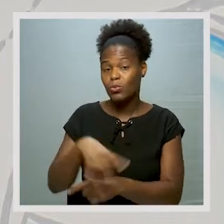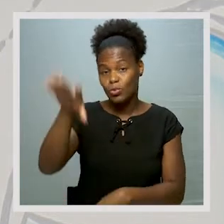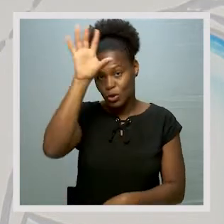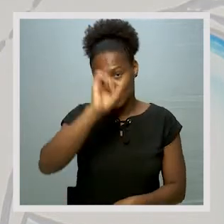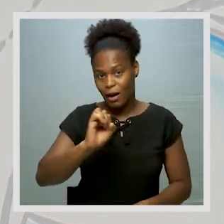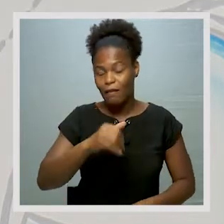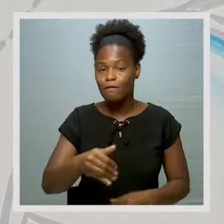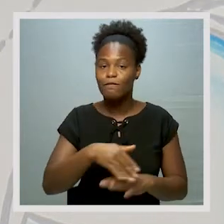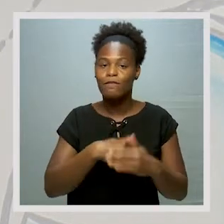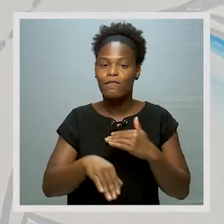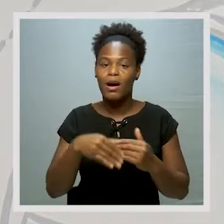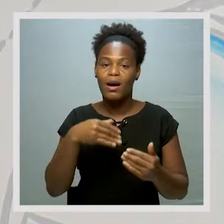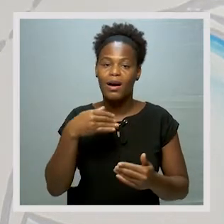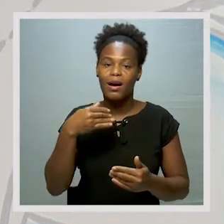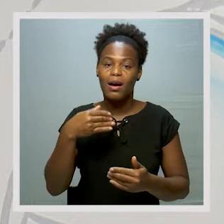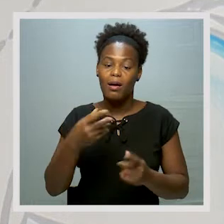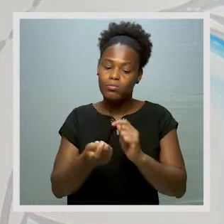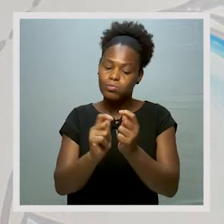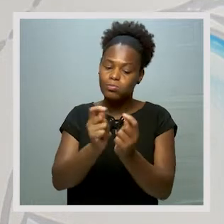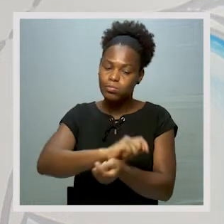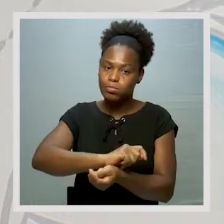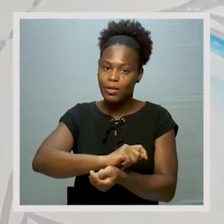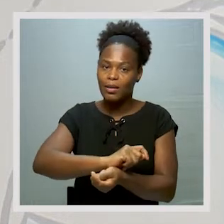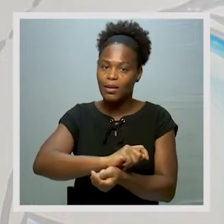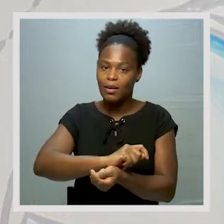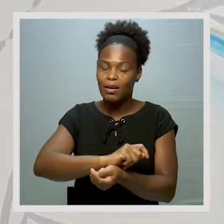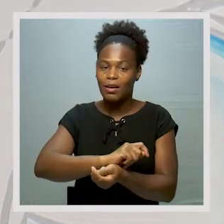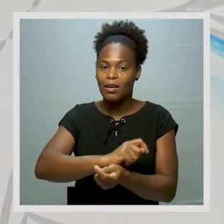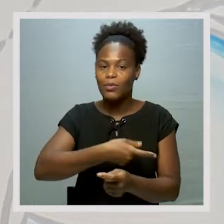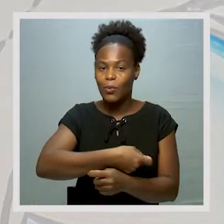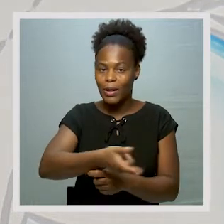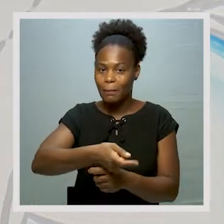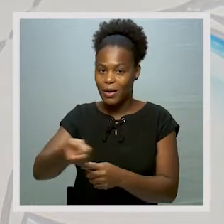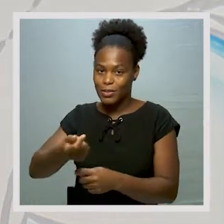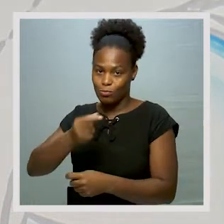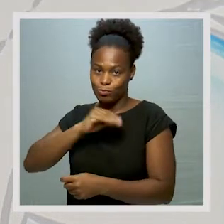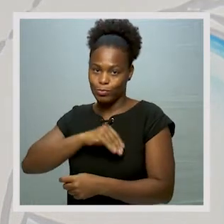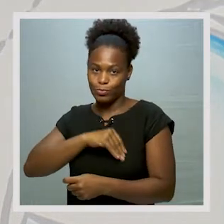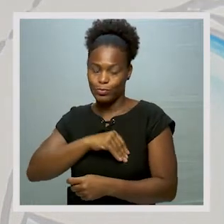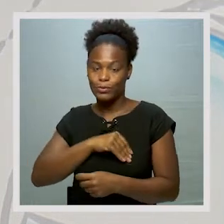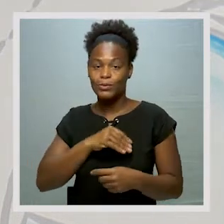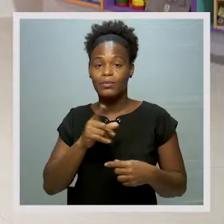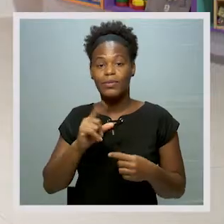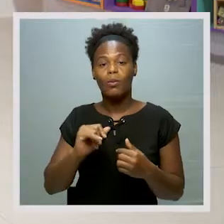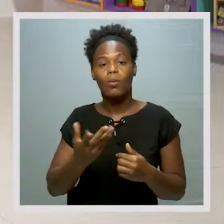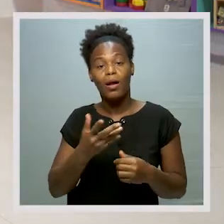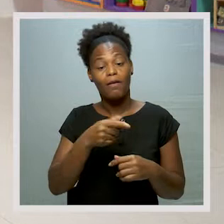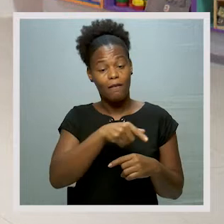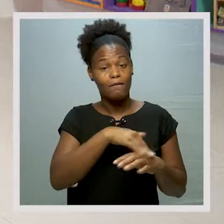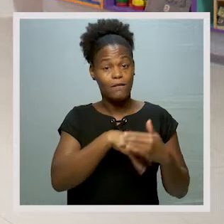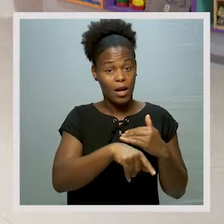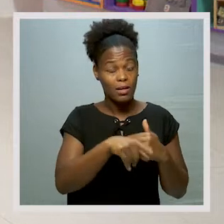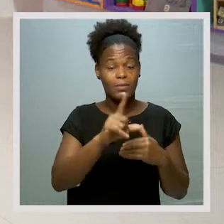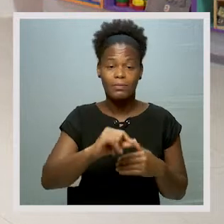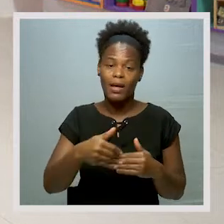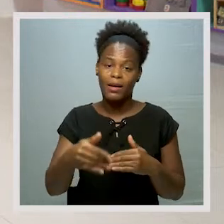o Estado faz a alteração da repartição do rendimento. Ao fazer